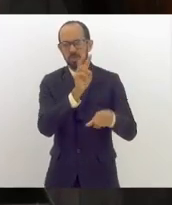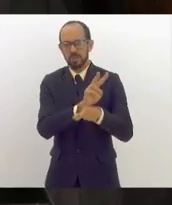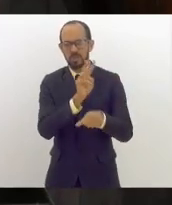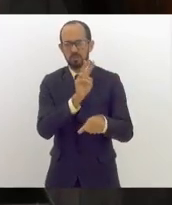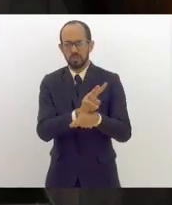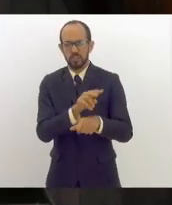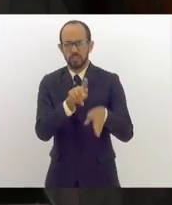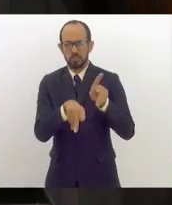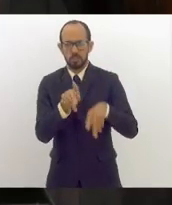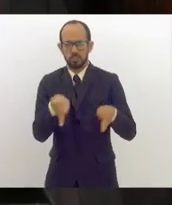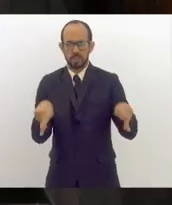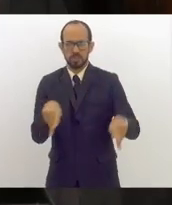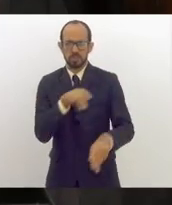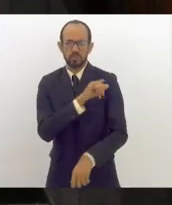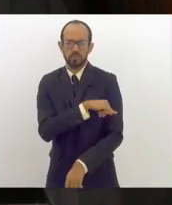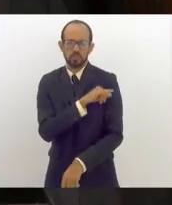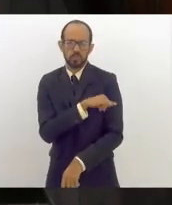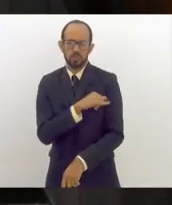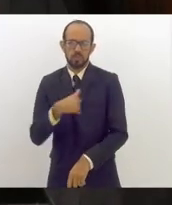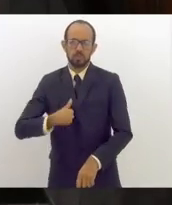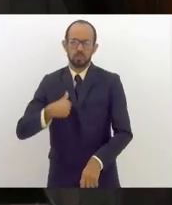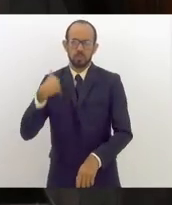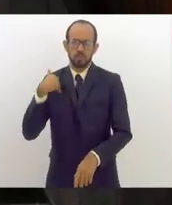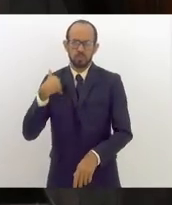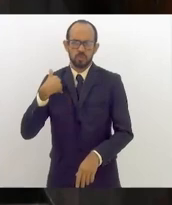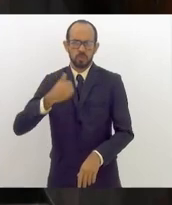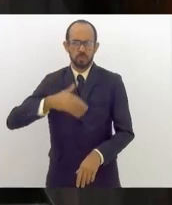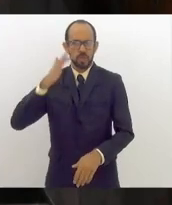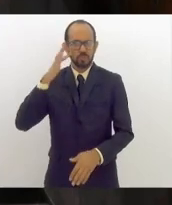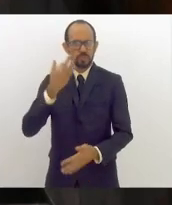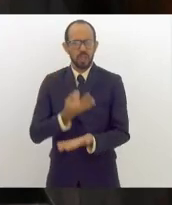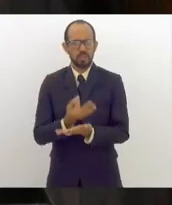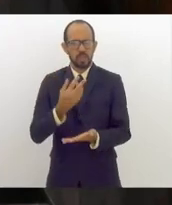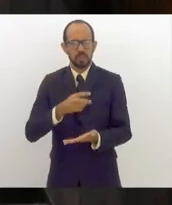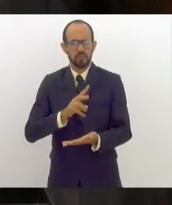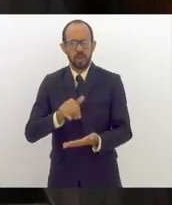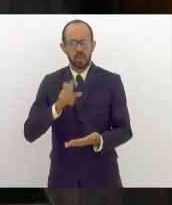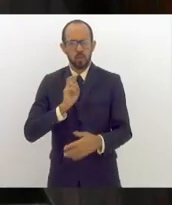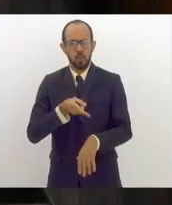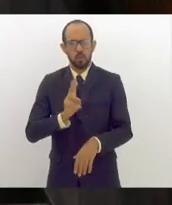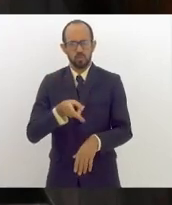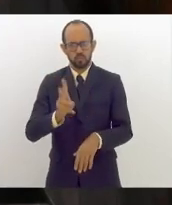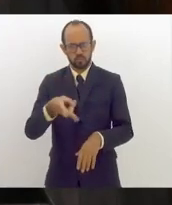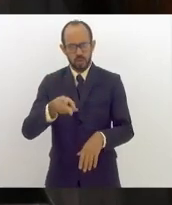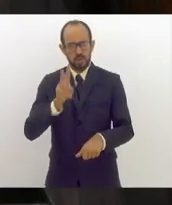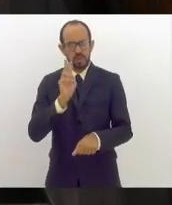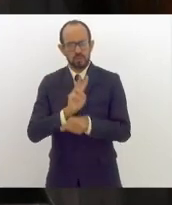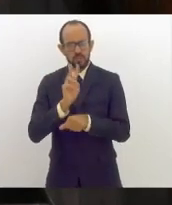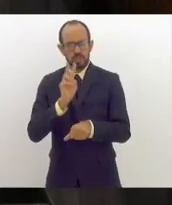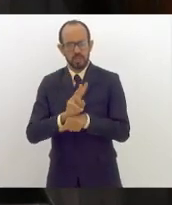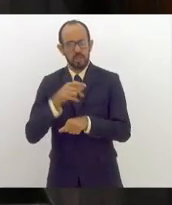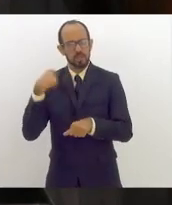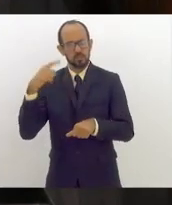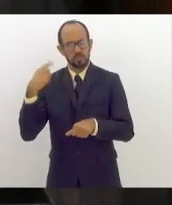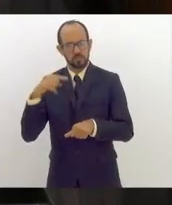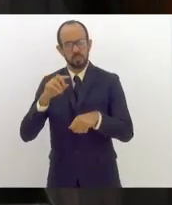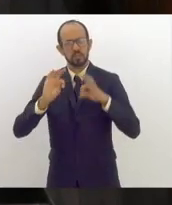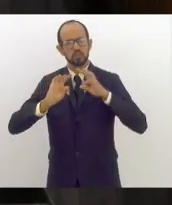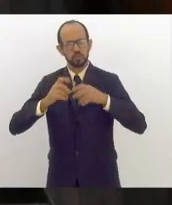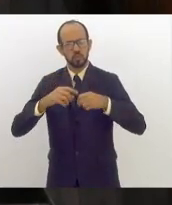Fluminense com muito orgulho e tenho certeza que continuará no seu mandato Defender não só advocacia mas todos nós